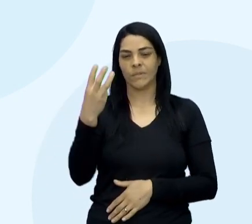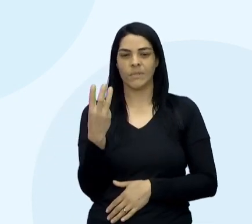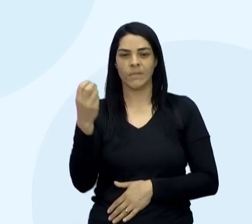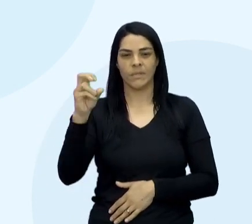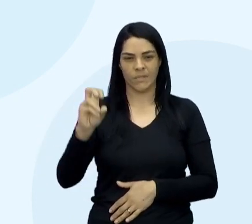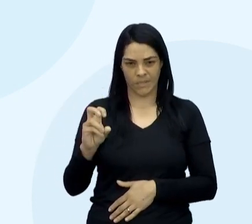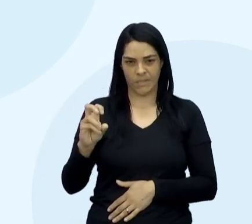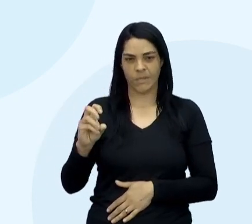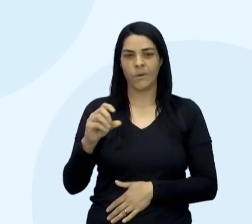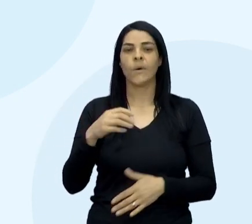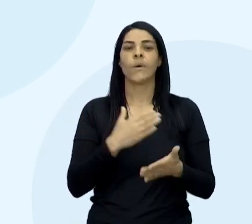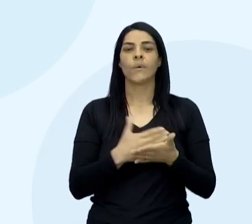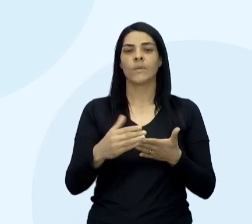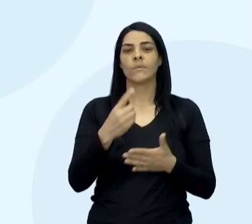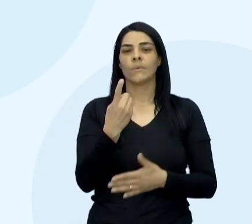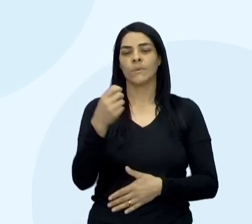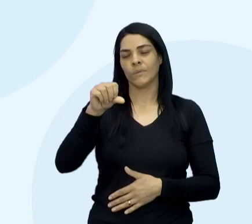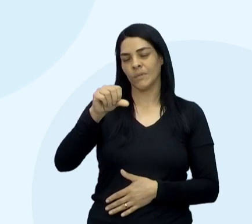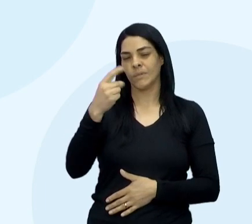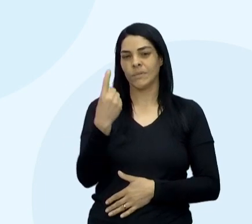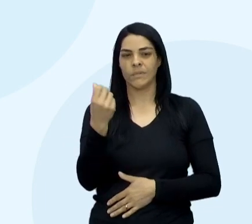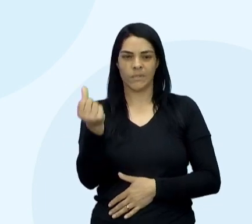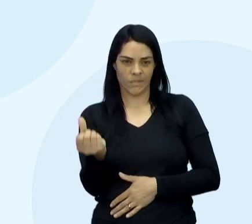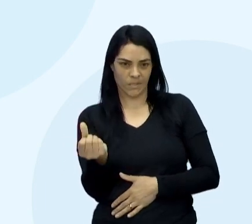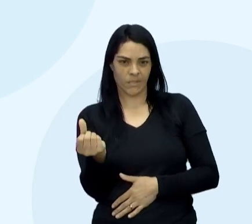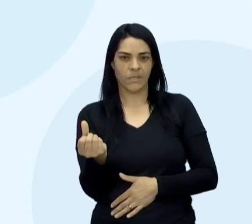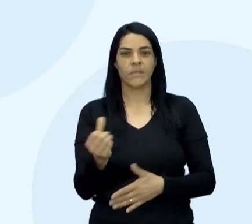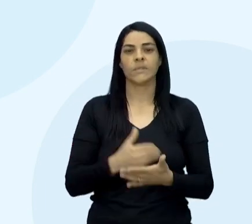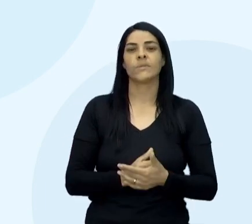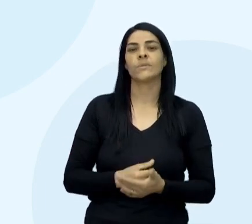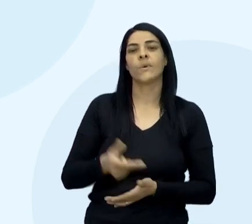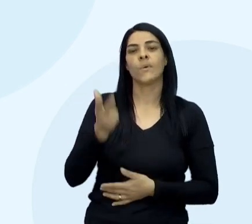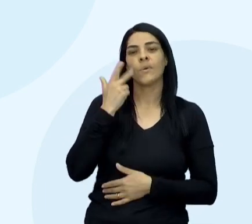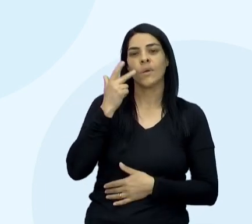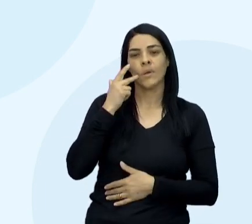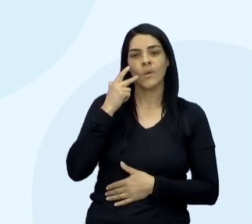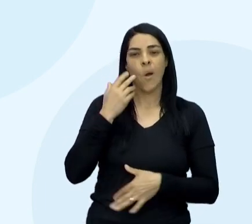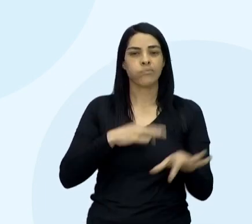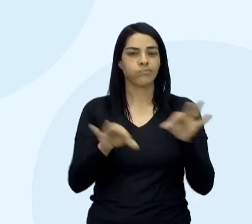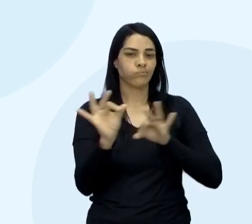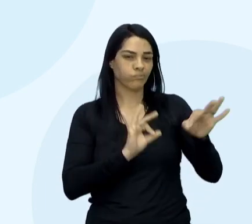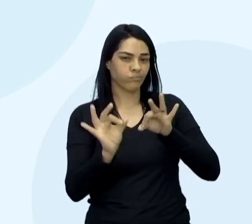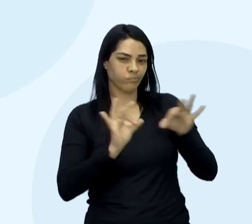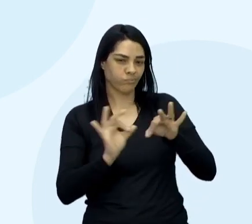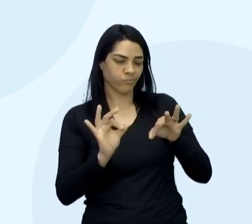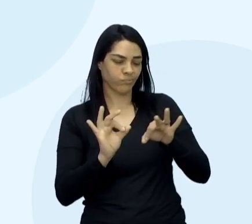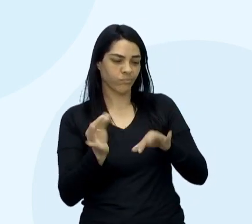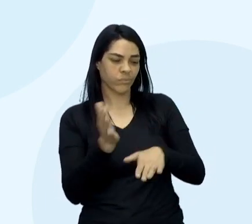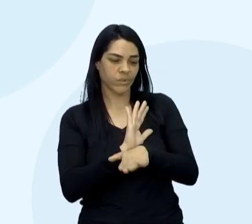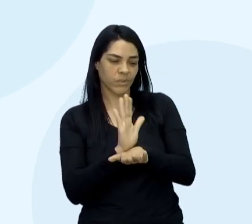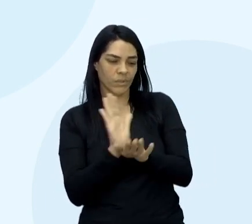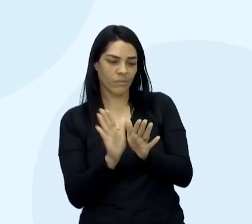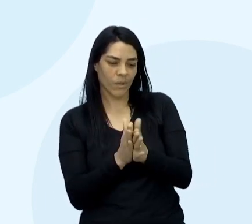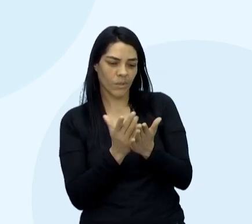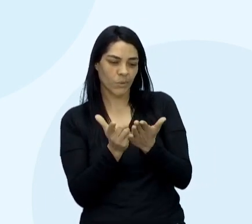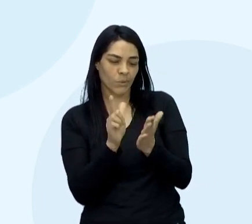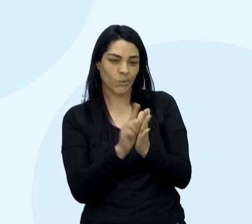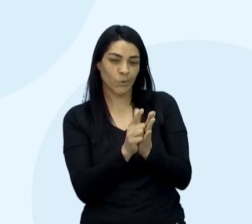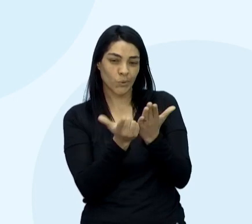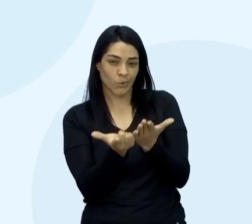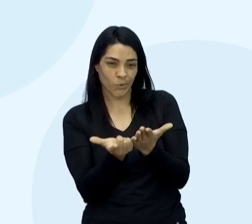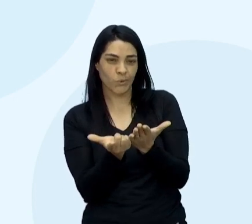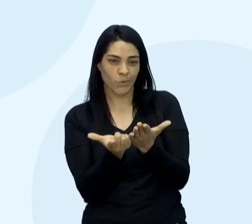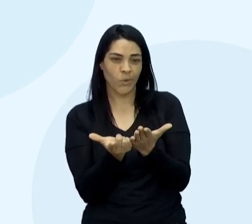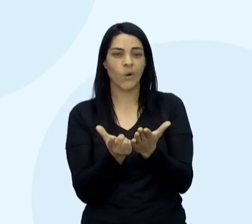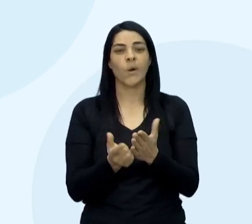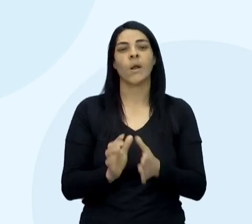os naturais se organizam em cinejornais produzidos e exibidos semanalmente, mantendo o pessoal de cinema em atividade com filmagens